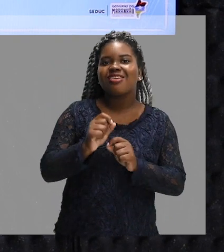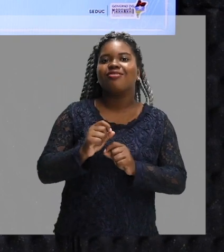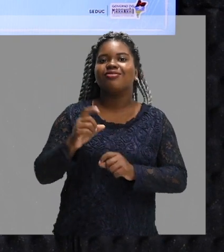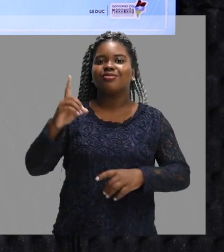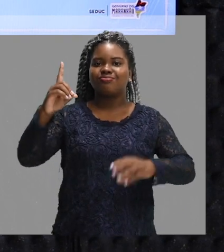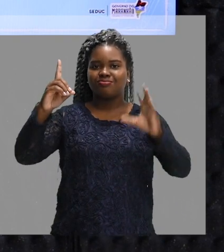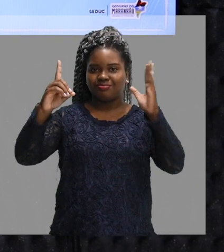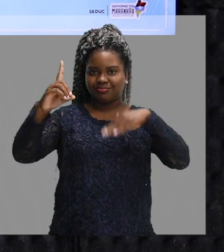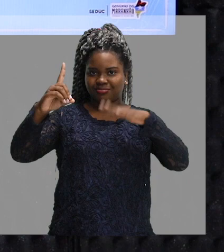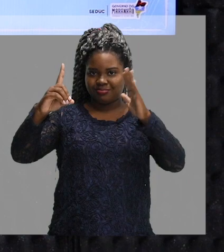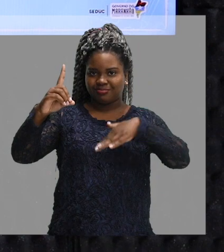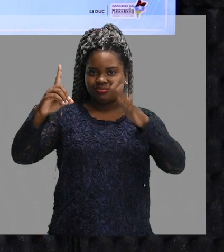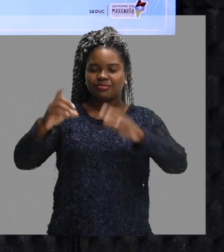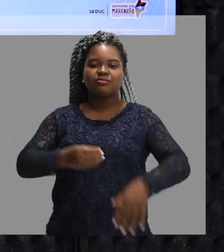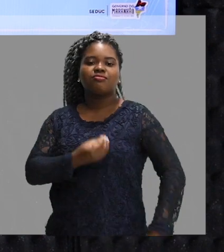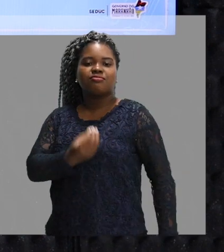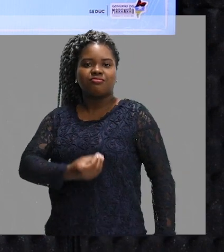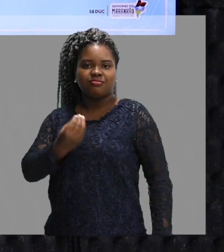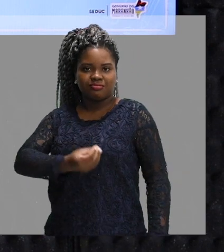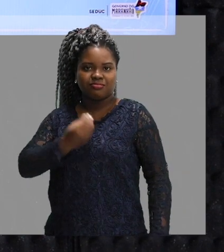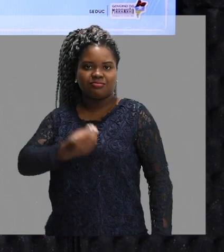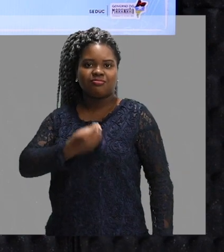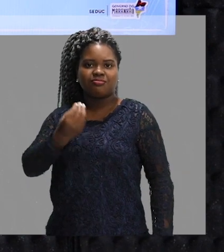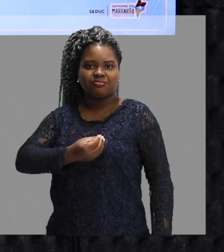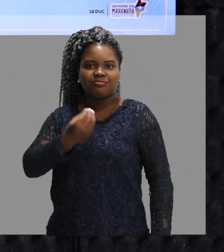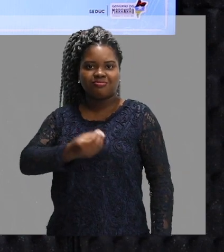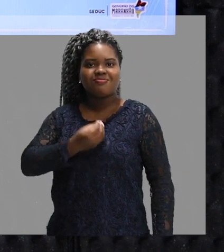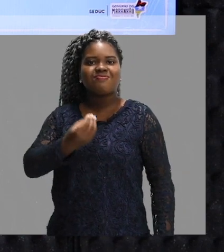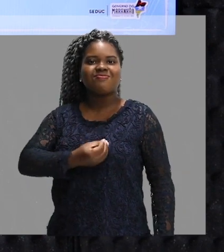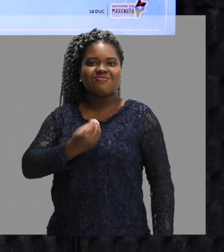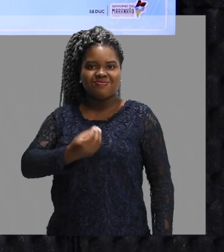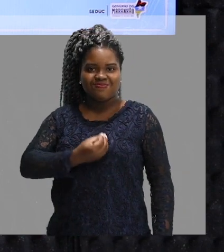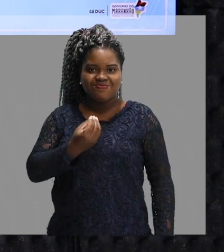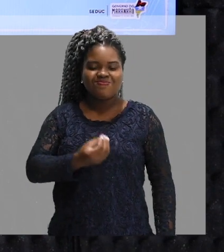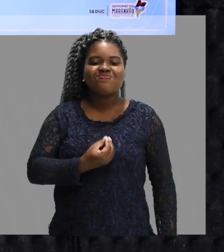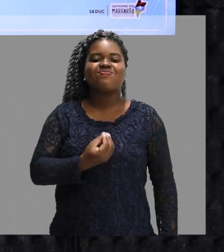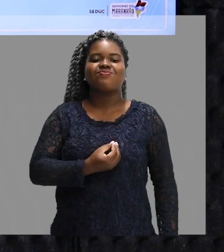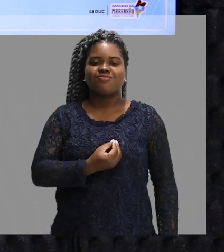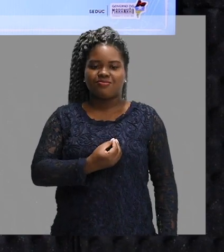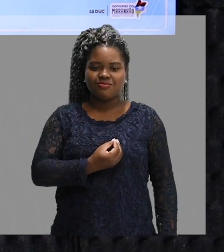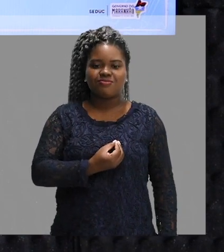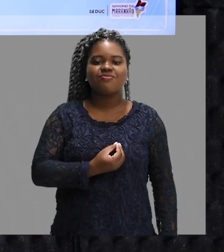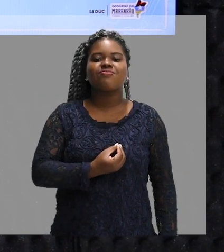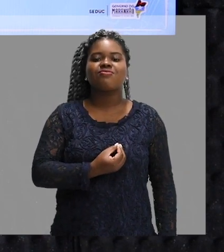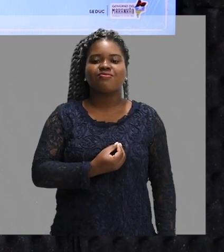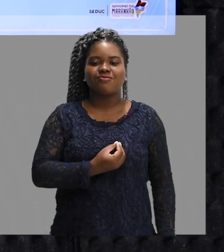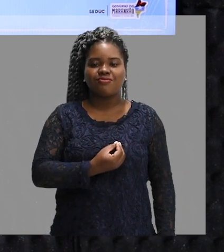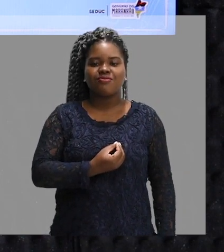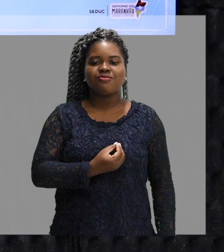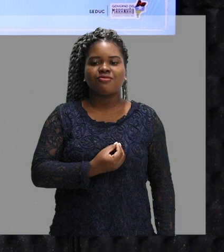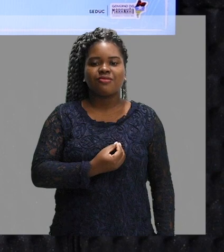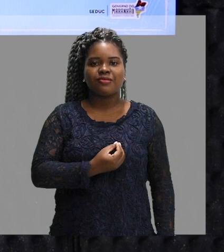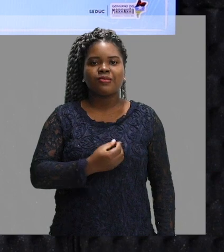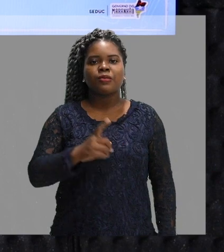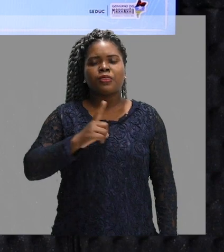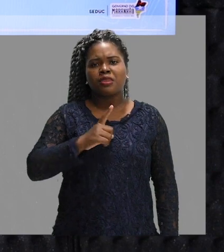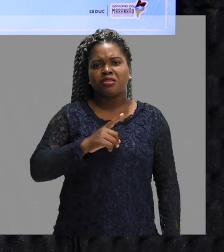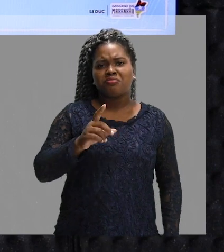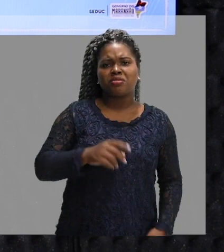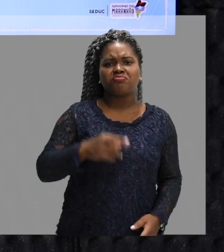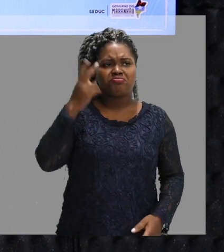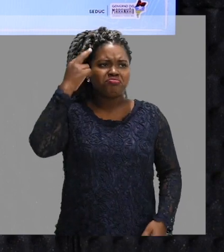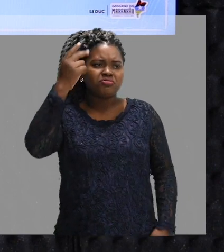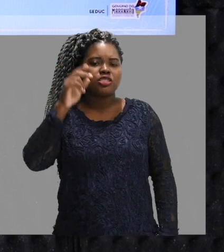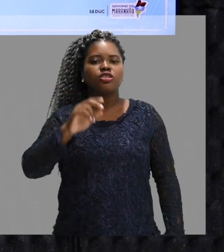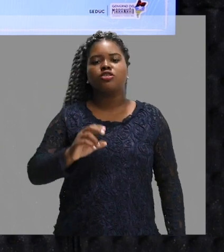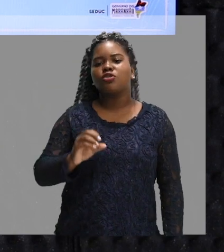única divindade viva encarnada. Aí, se vocês quiserem pesquisar, tem toda uma história de Osíris, acho que é Osíris, né? Mas a gente não vai entrar na questão, até